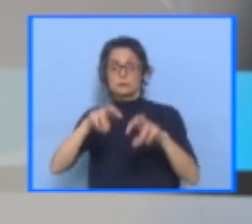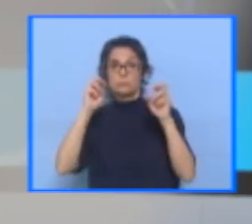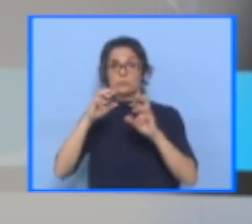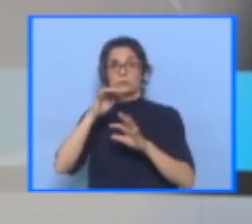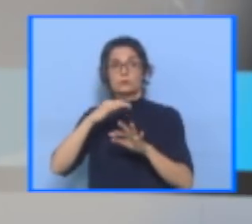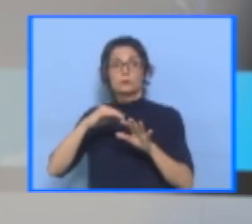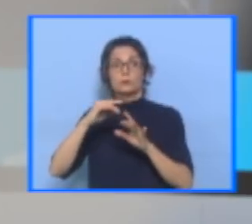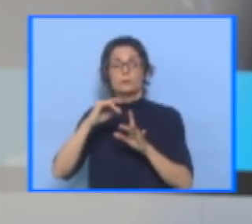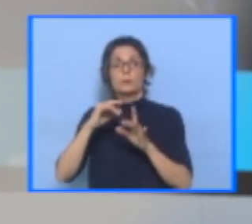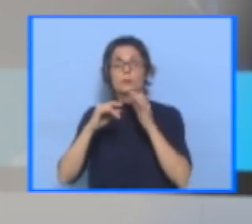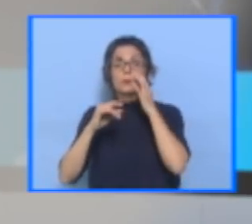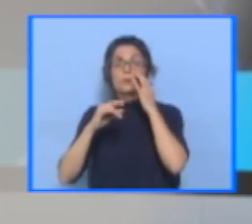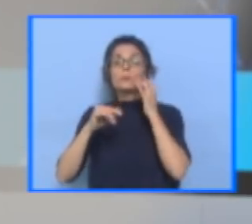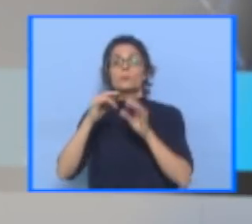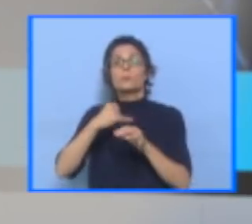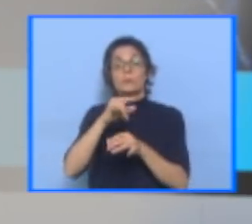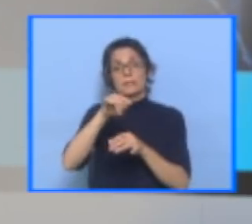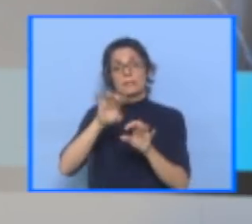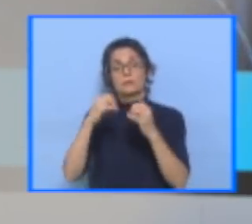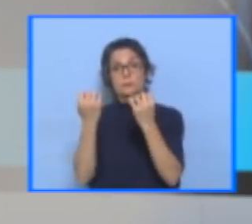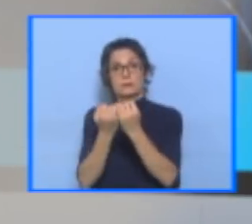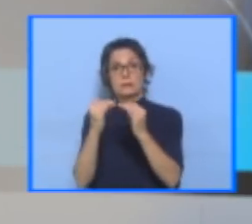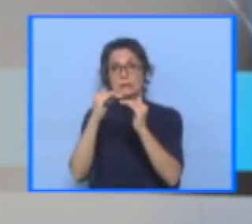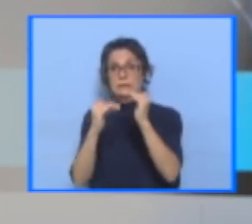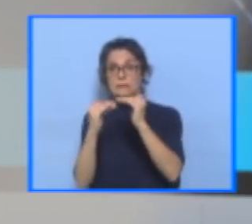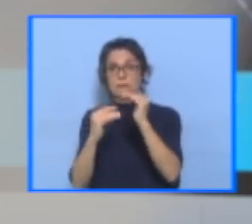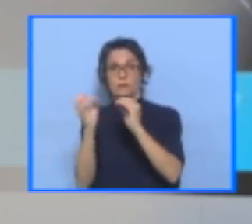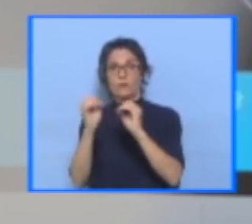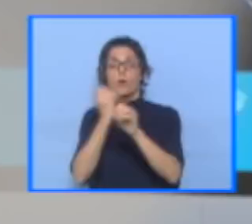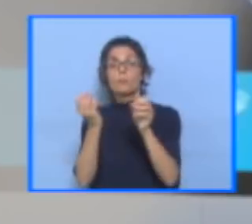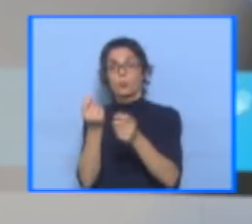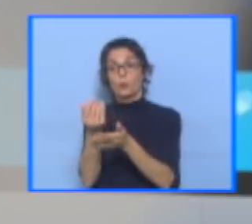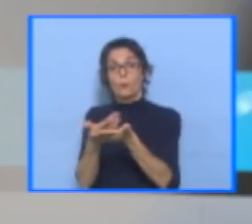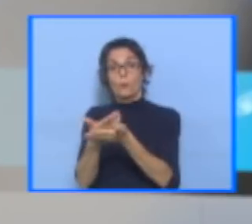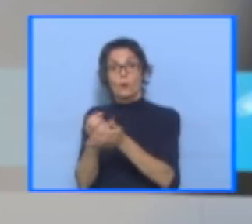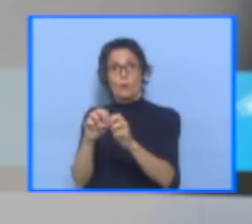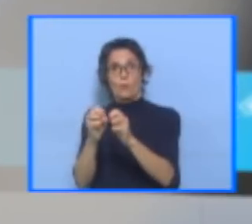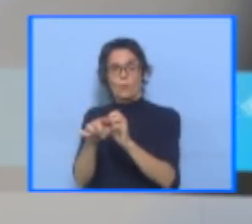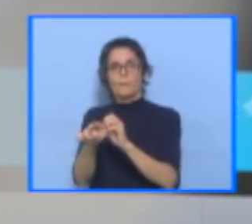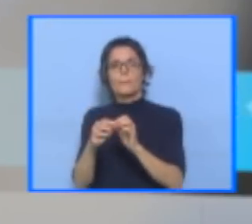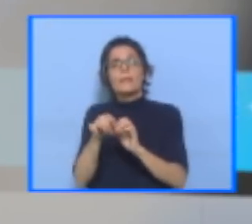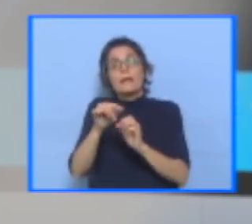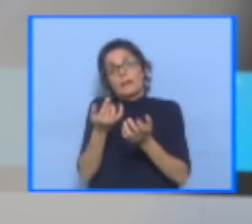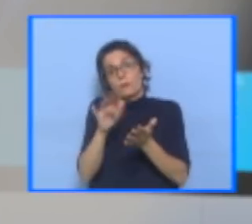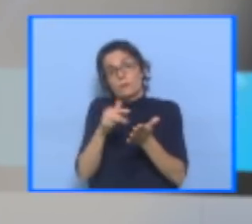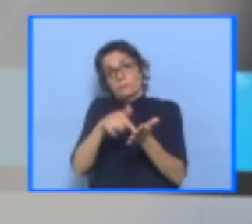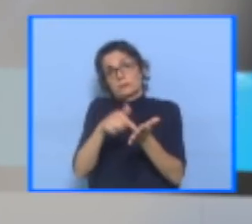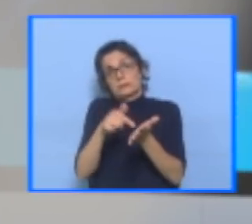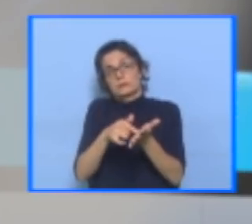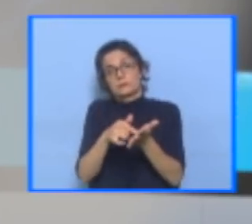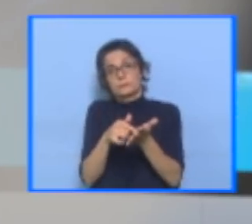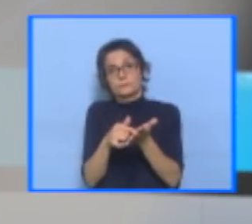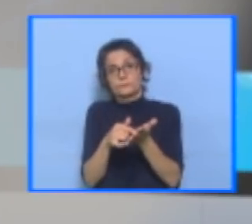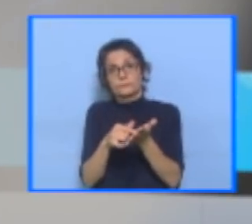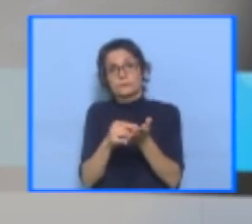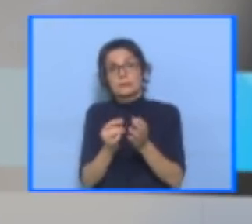tinha a desigualdade porque tinha resolvido, por assim dizer, o problema económico. O certo é que nesta obra agora, que reúne